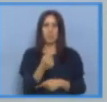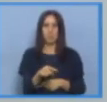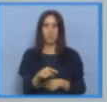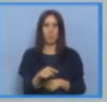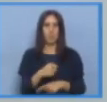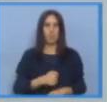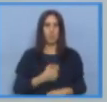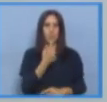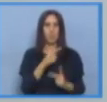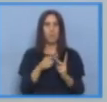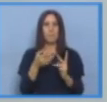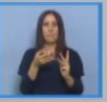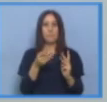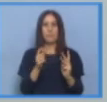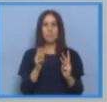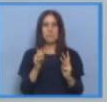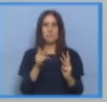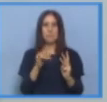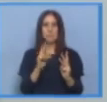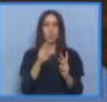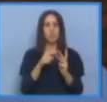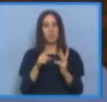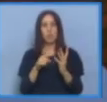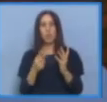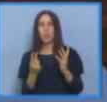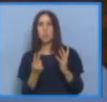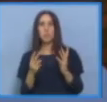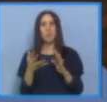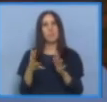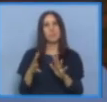um católico, 2 presbiterianos e 2 qualquer coisa.